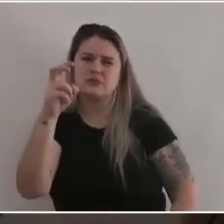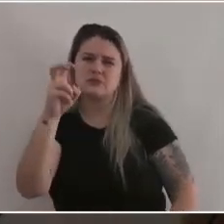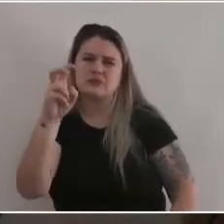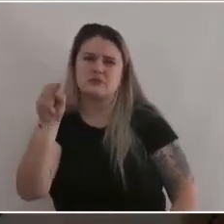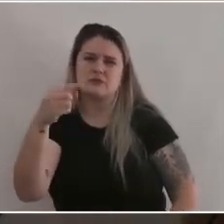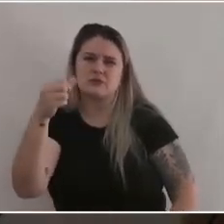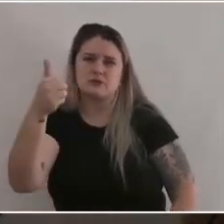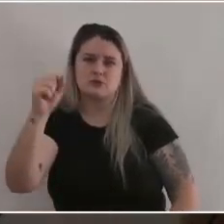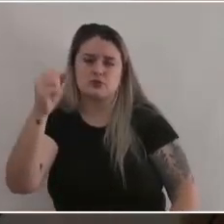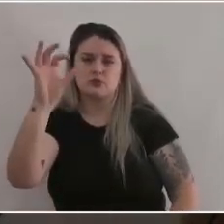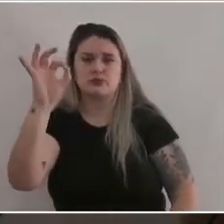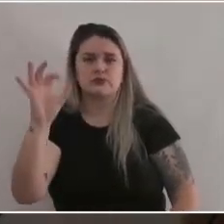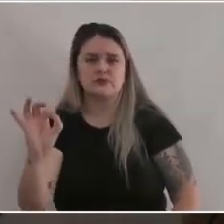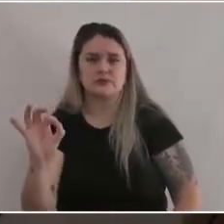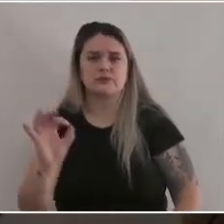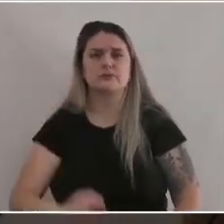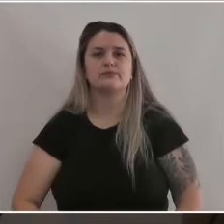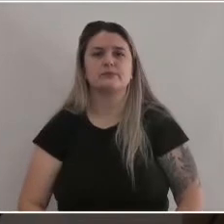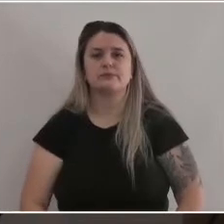75,18%.